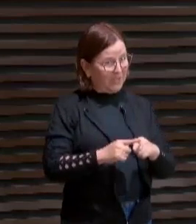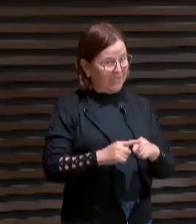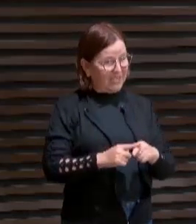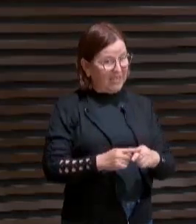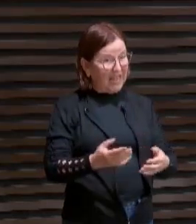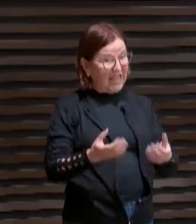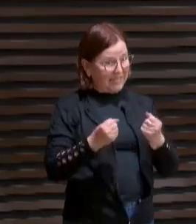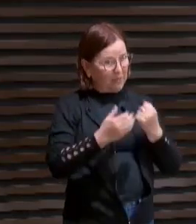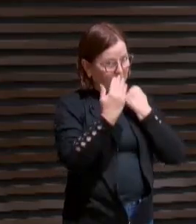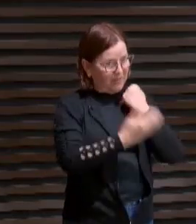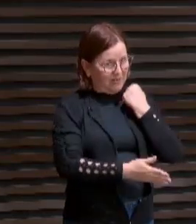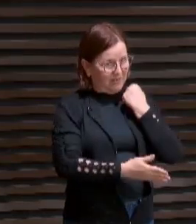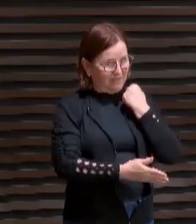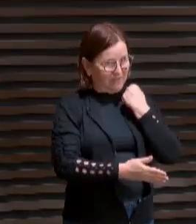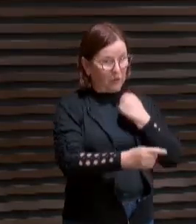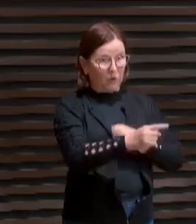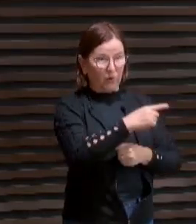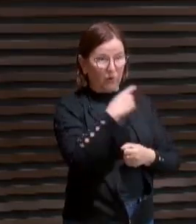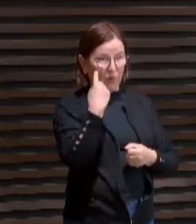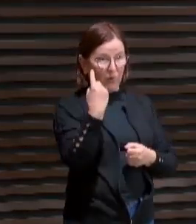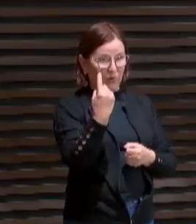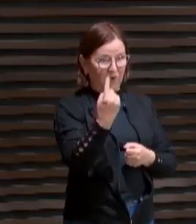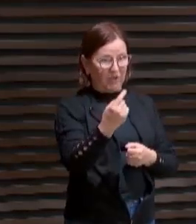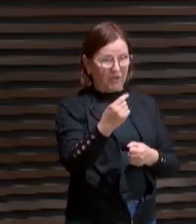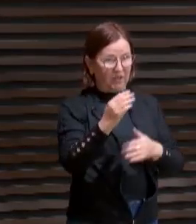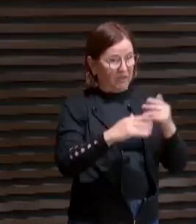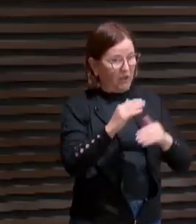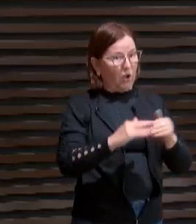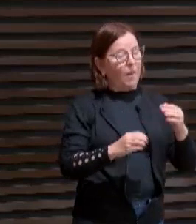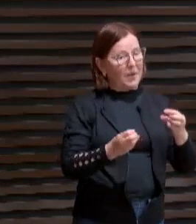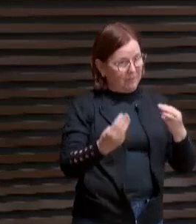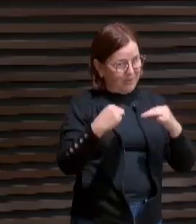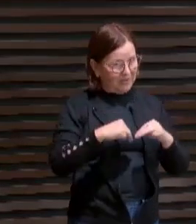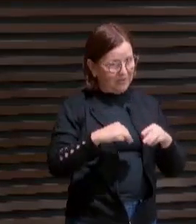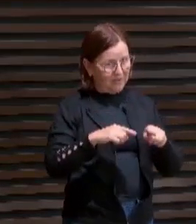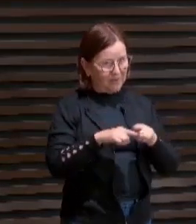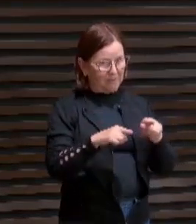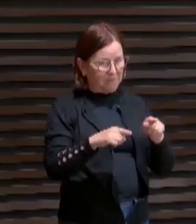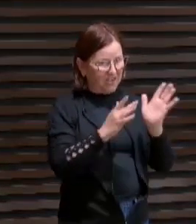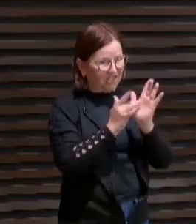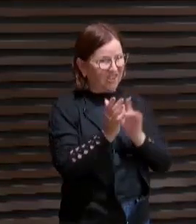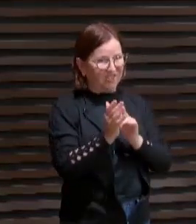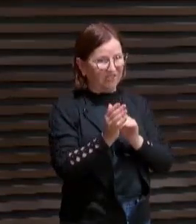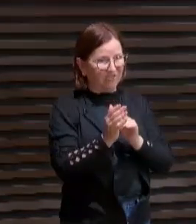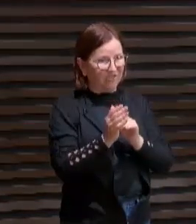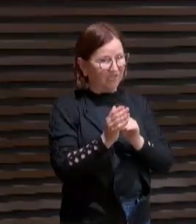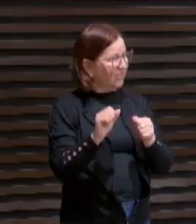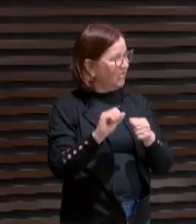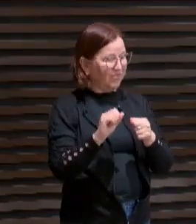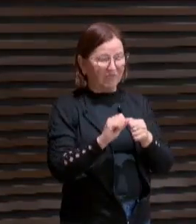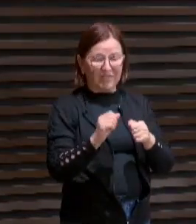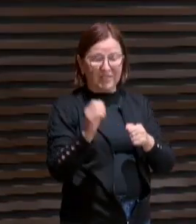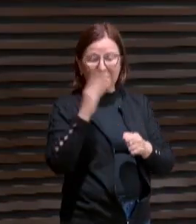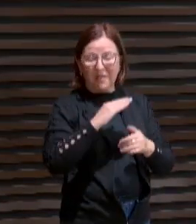recebemos o castigo que os nossos atos merecem, mas este nenhum mal fez.